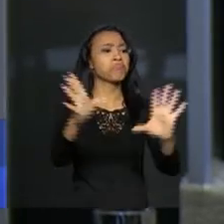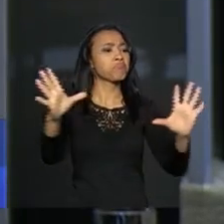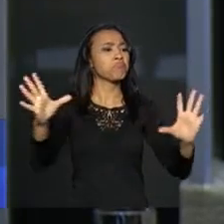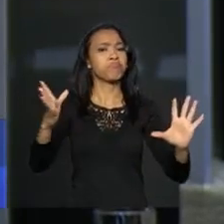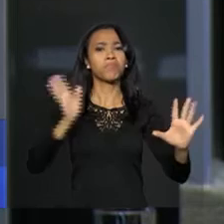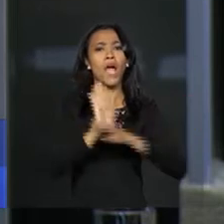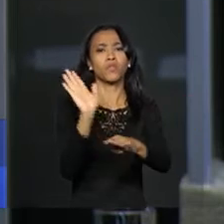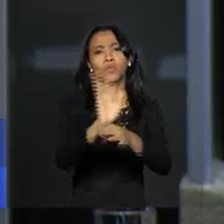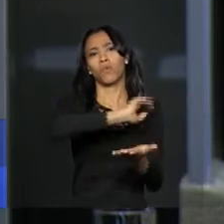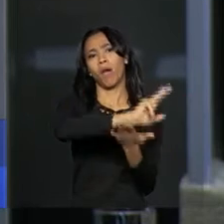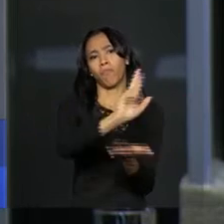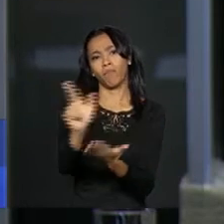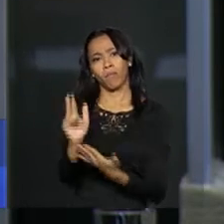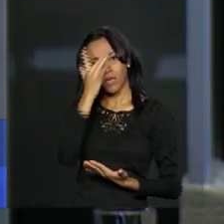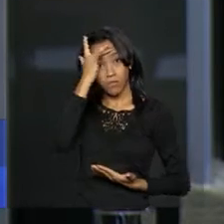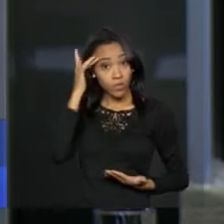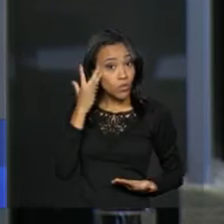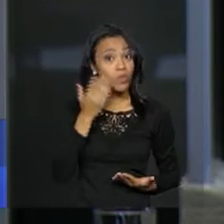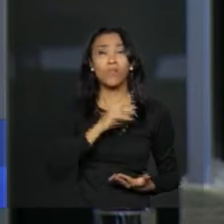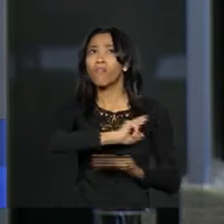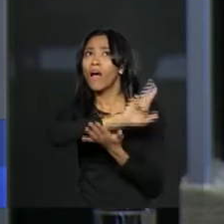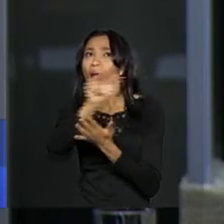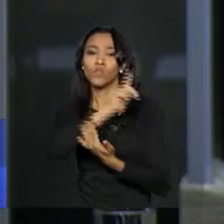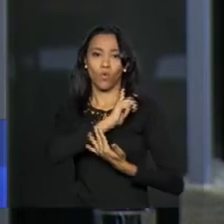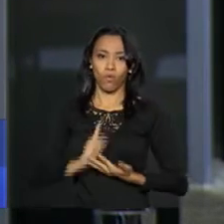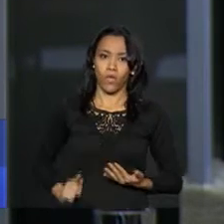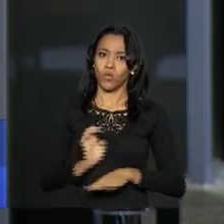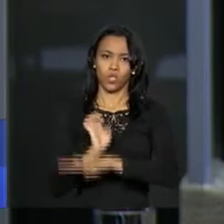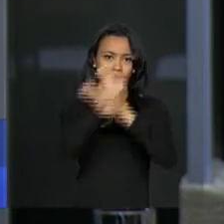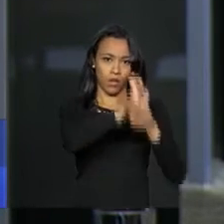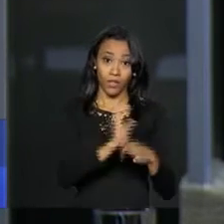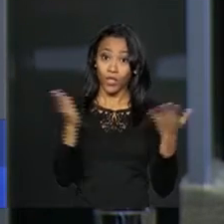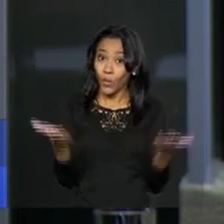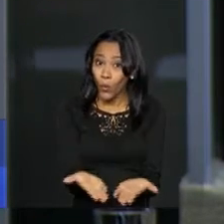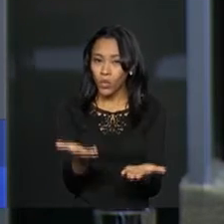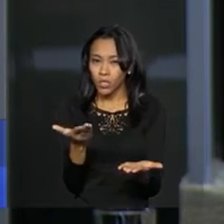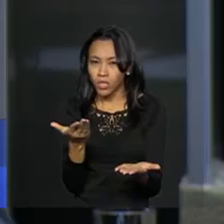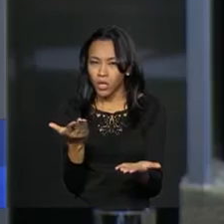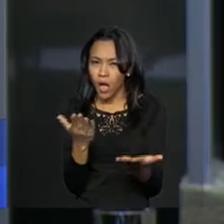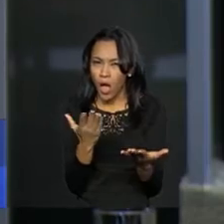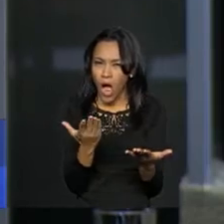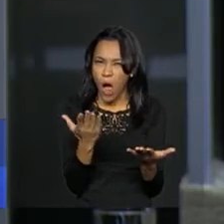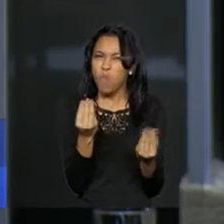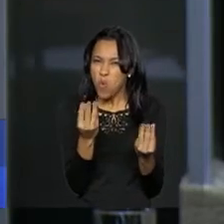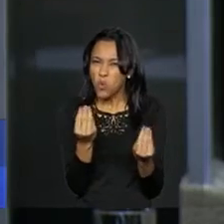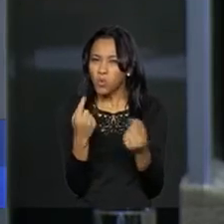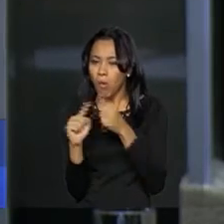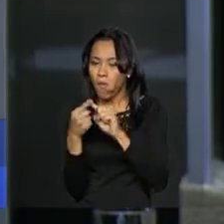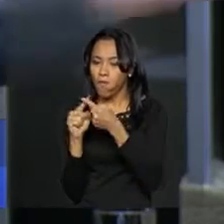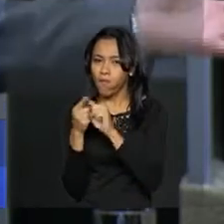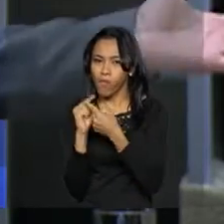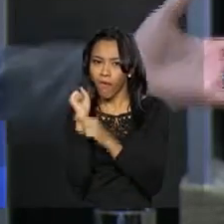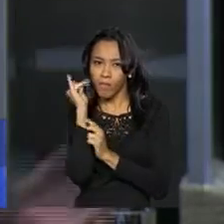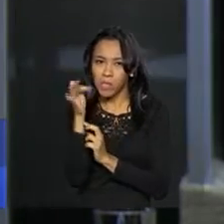que ajudou tanta gente desses governadores que hoje estão aí na moita, muitos querendo o golpe da presidenta.